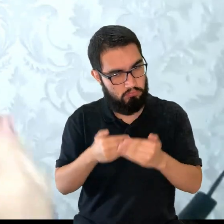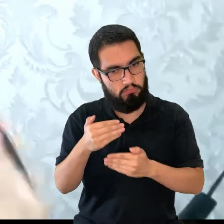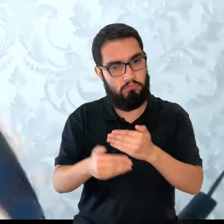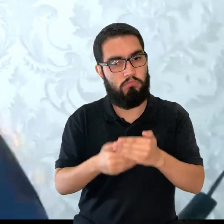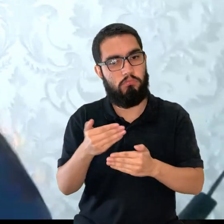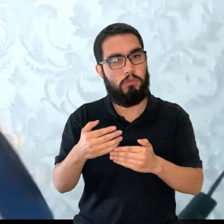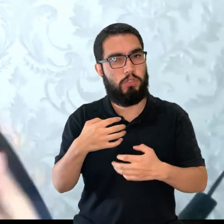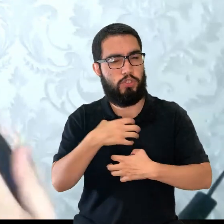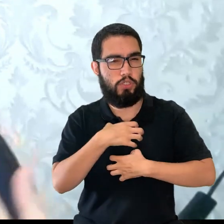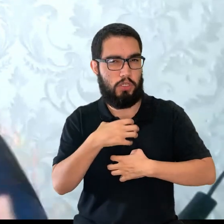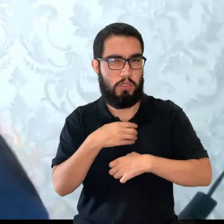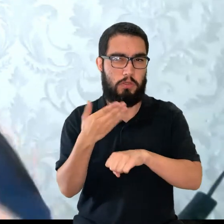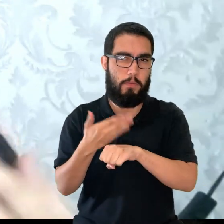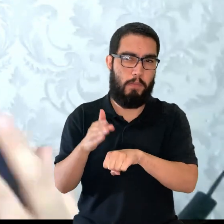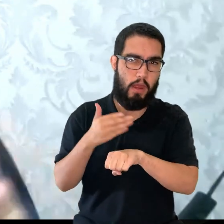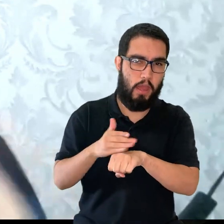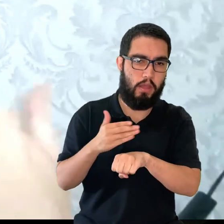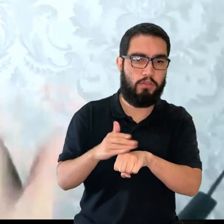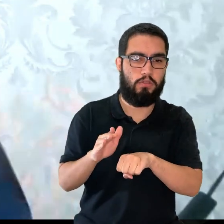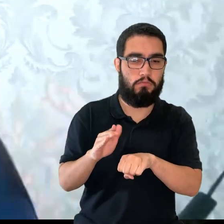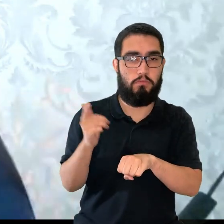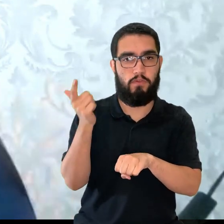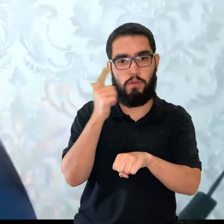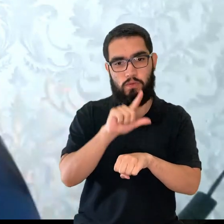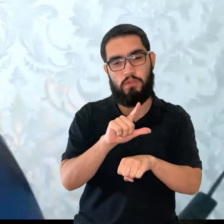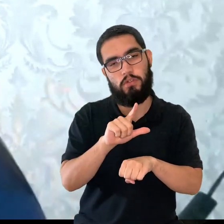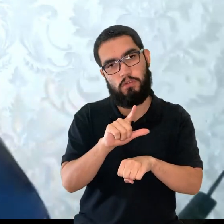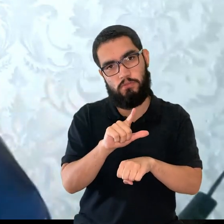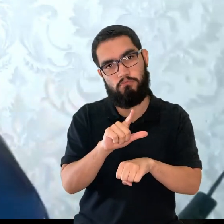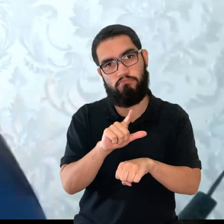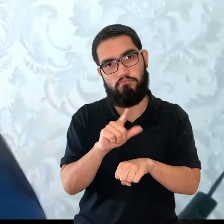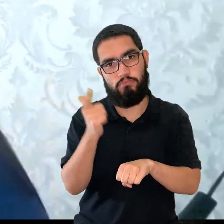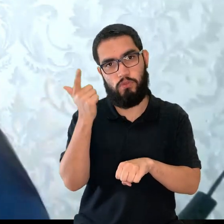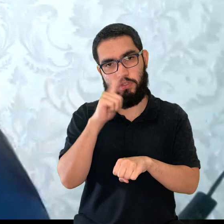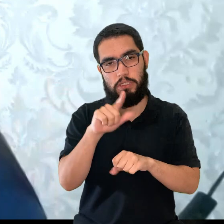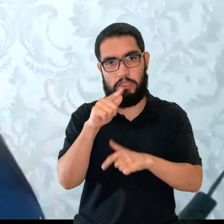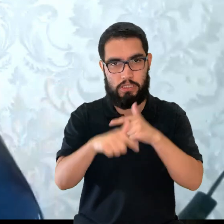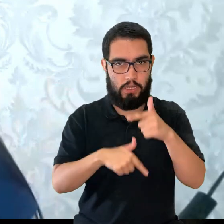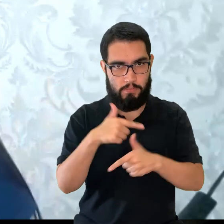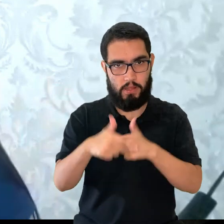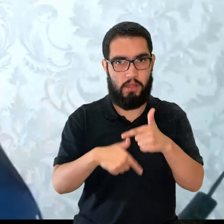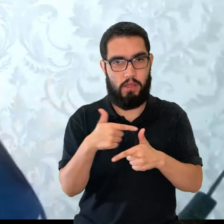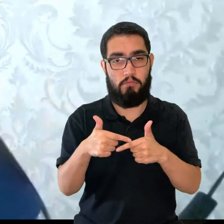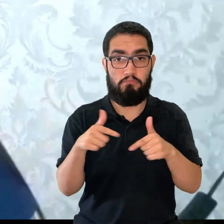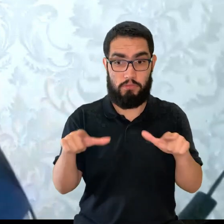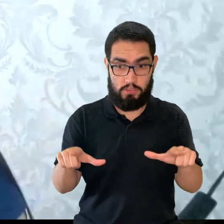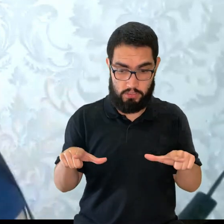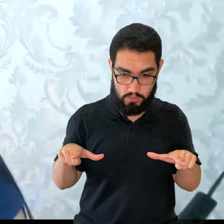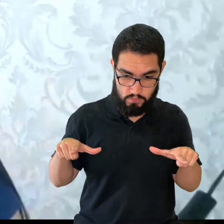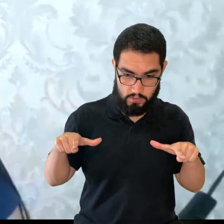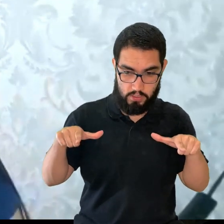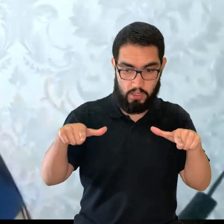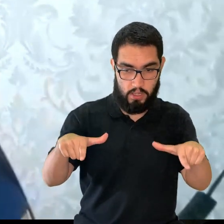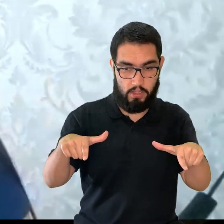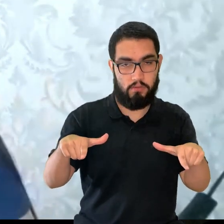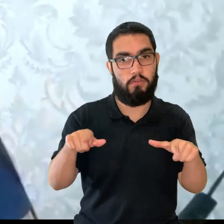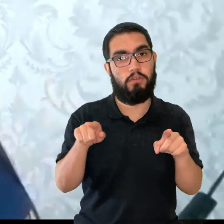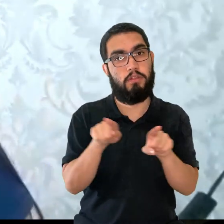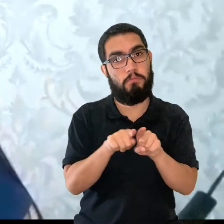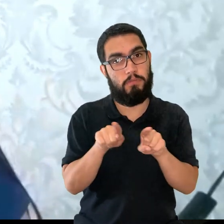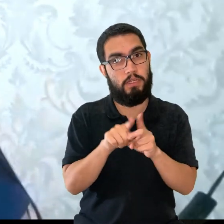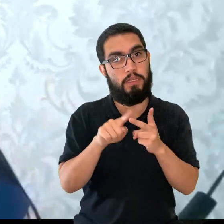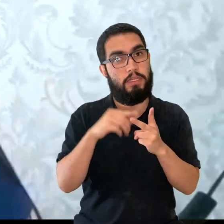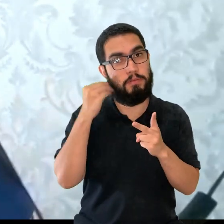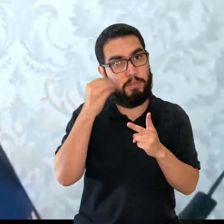simples, vai pegando o jeito, a prática, e aí você vai conseguir trabalhar na área com certificado, mas também